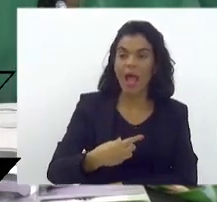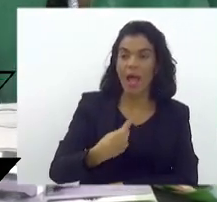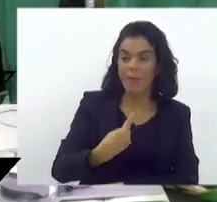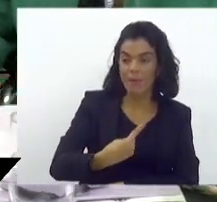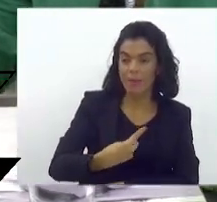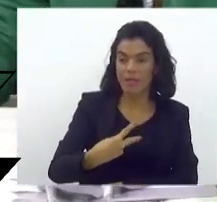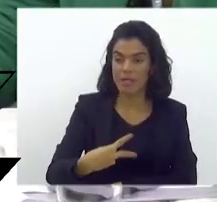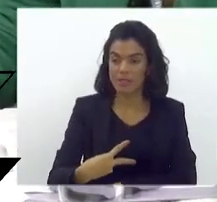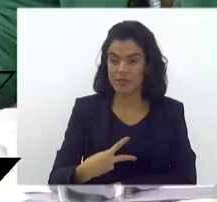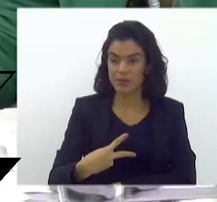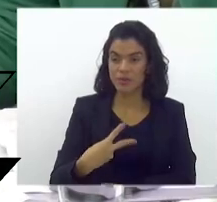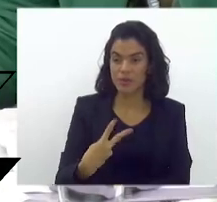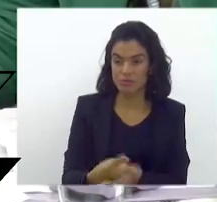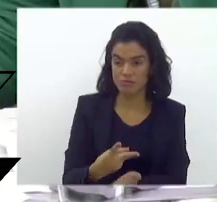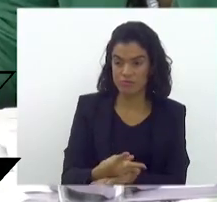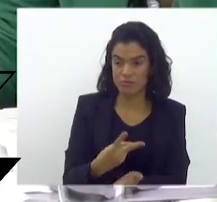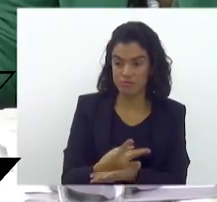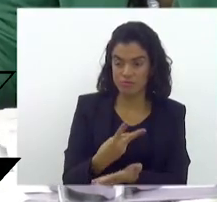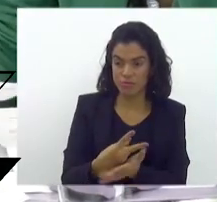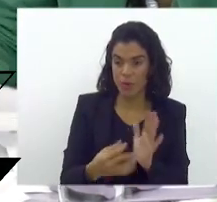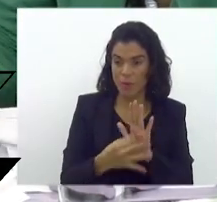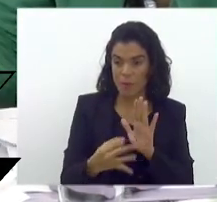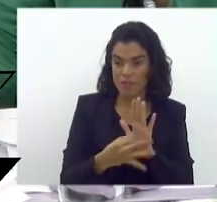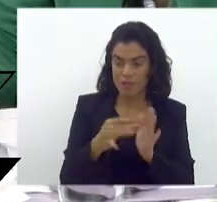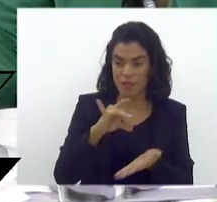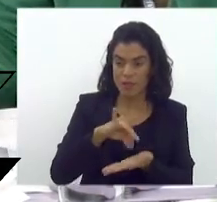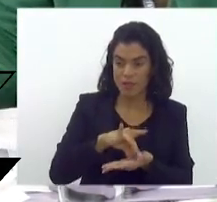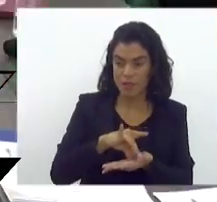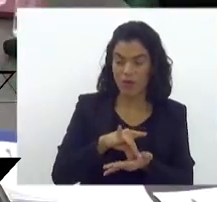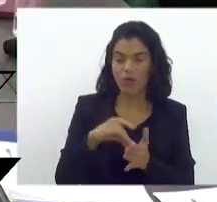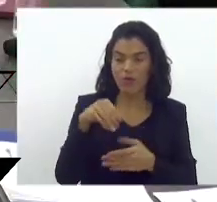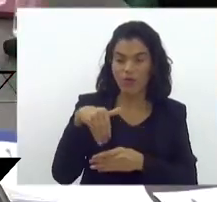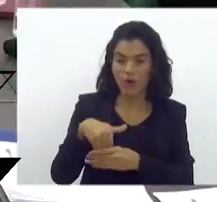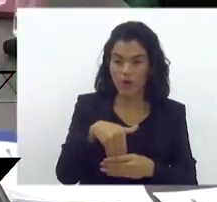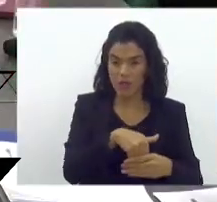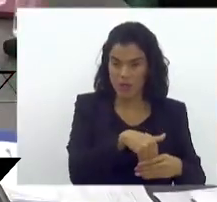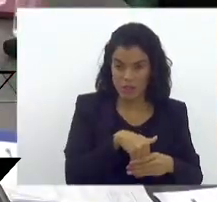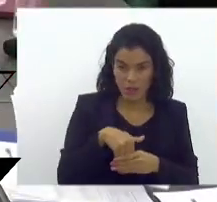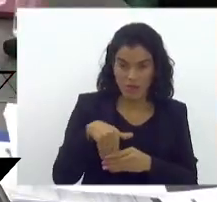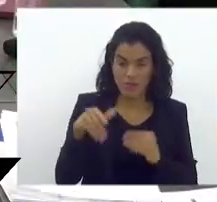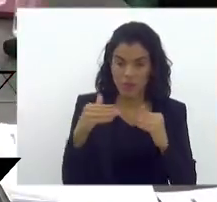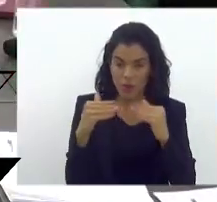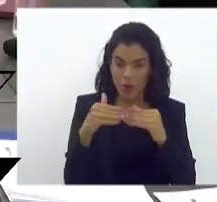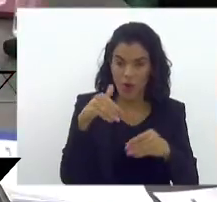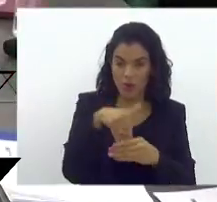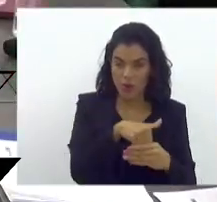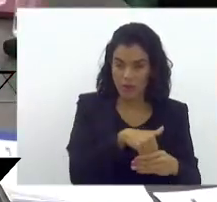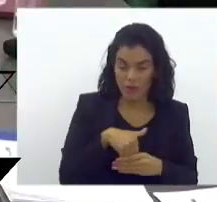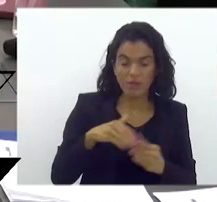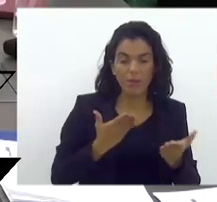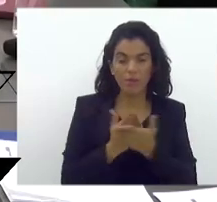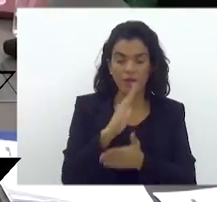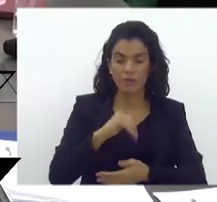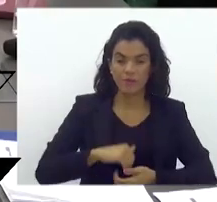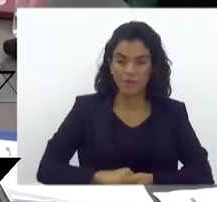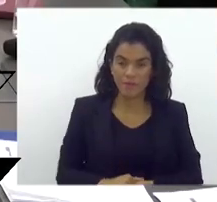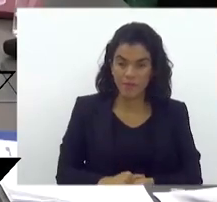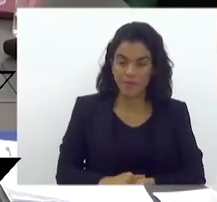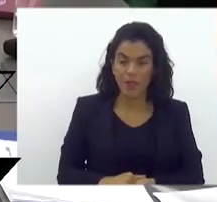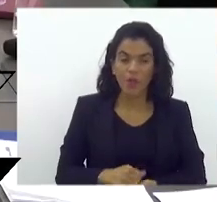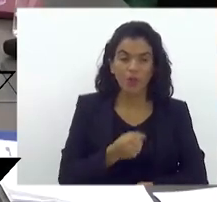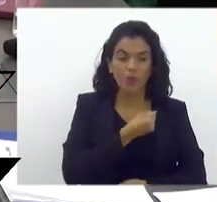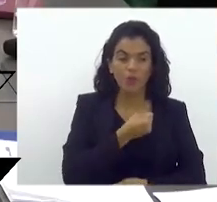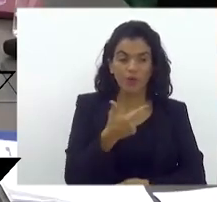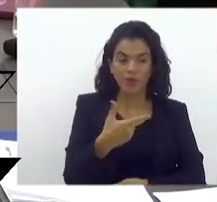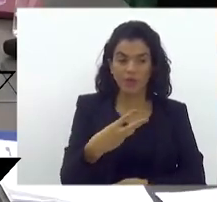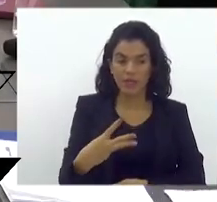segunda... Mantendo o parecer original. Em votação, senhores que aprovam, permaneçam como estão, aprovado. 23